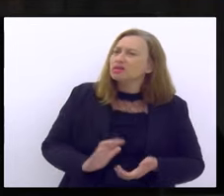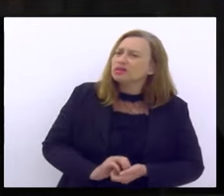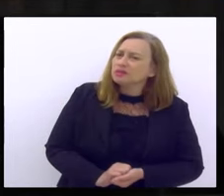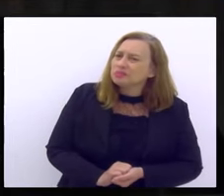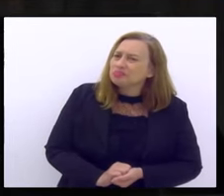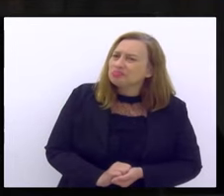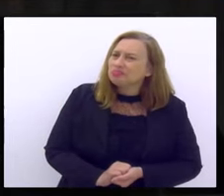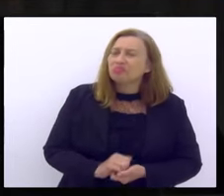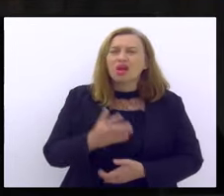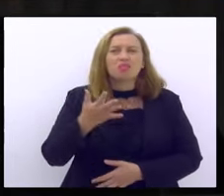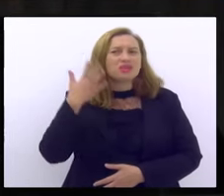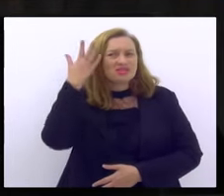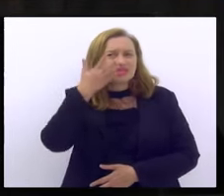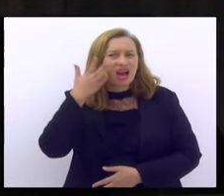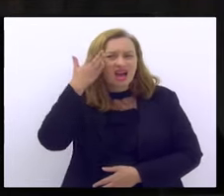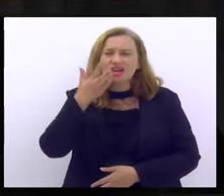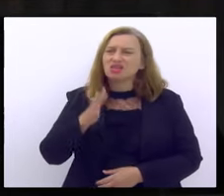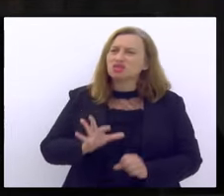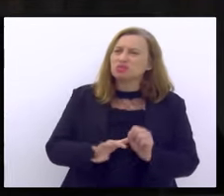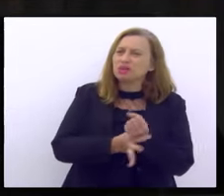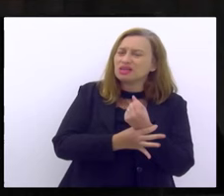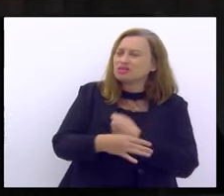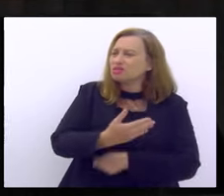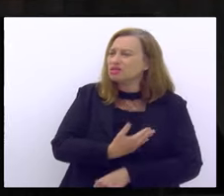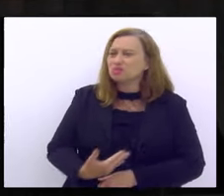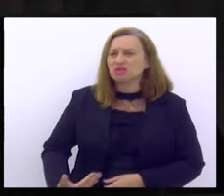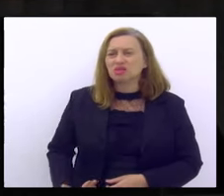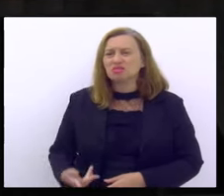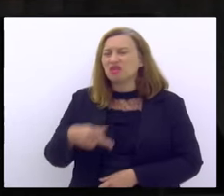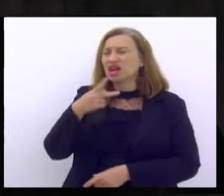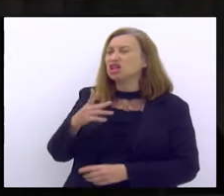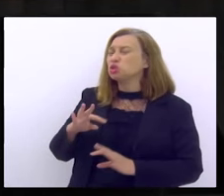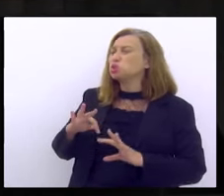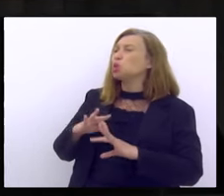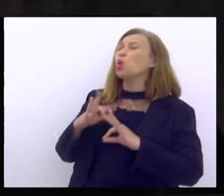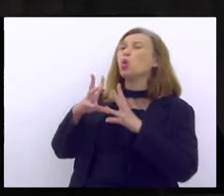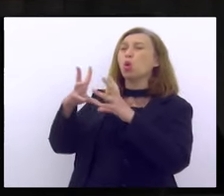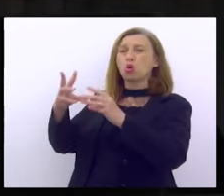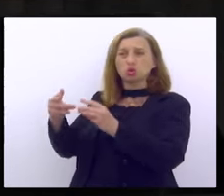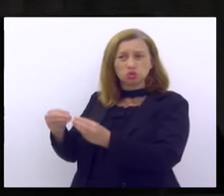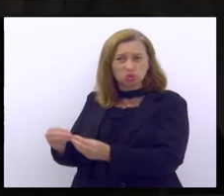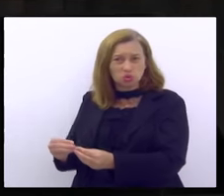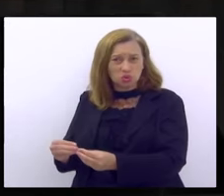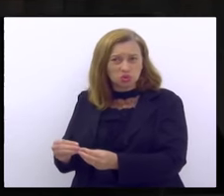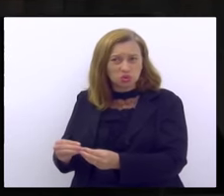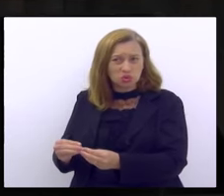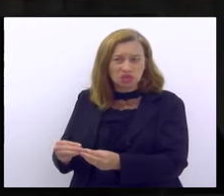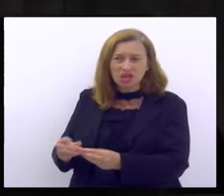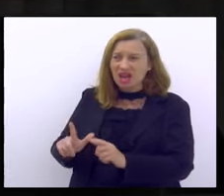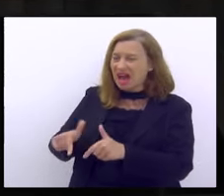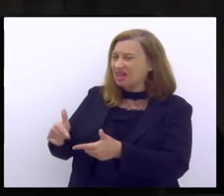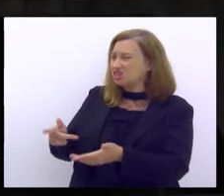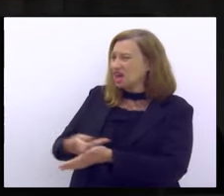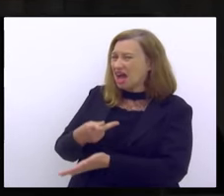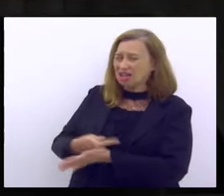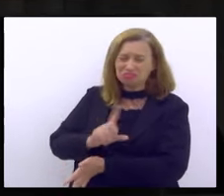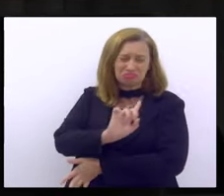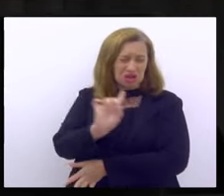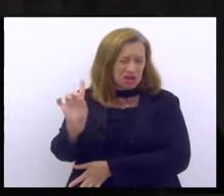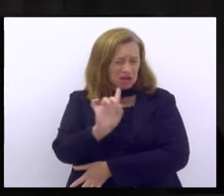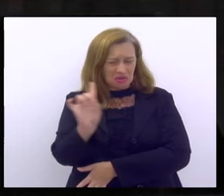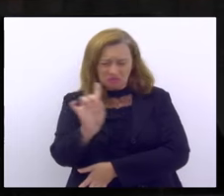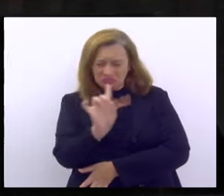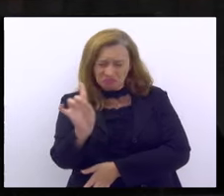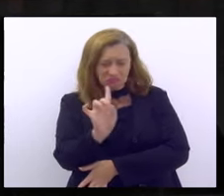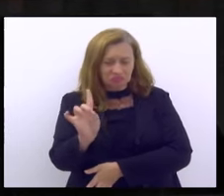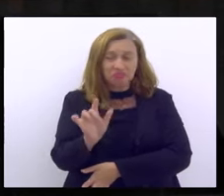a minha mensagem para a Guarda Municipal. Nós não podemos generalizar que todos os guardas atuam de forma arbitrária. Que essa